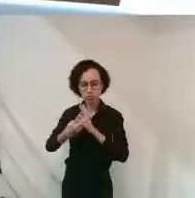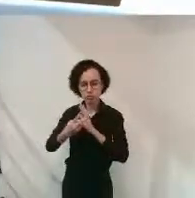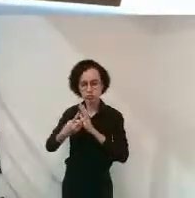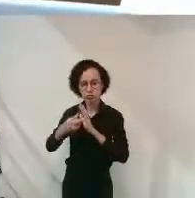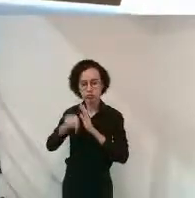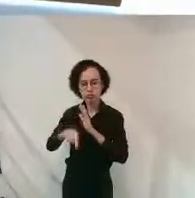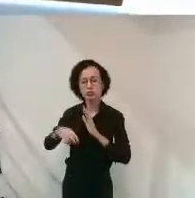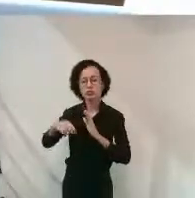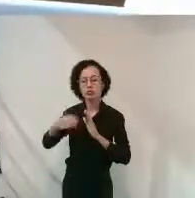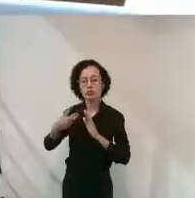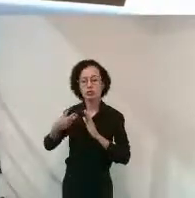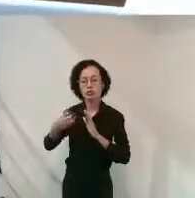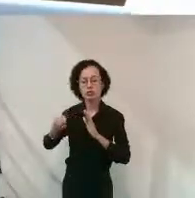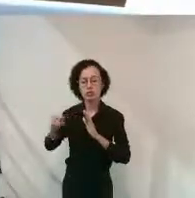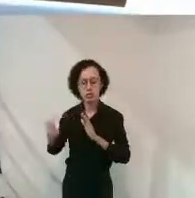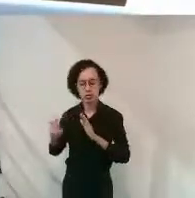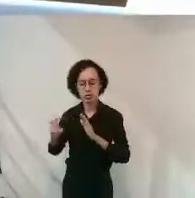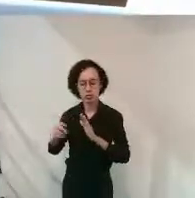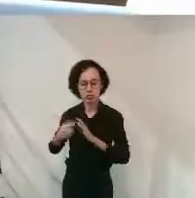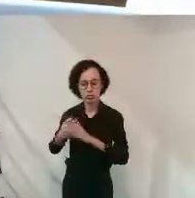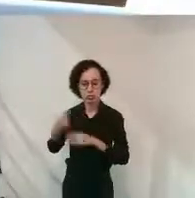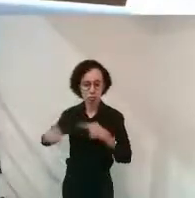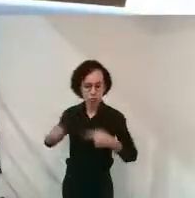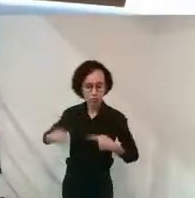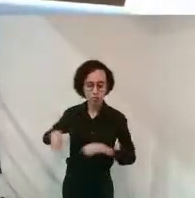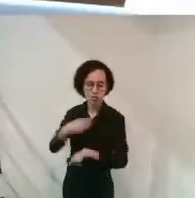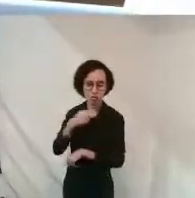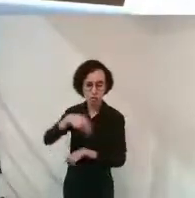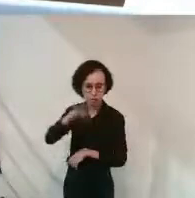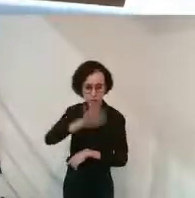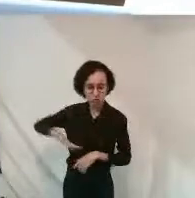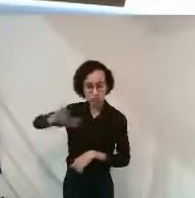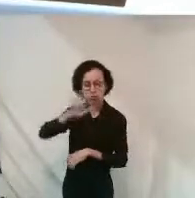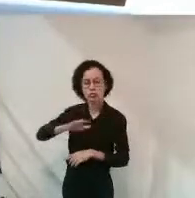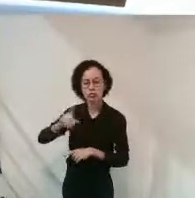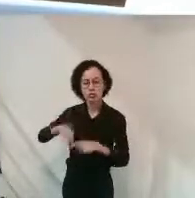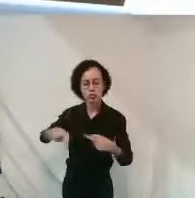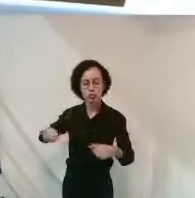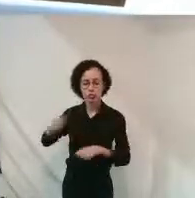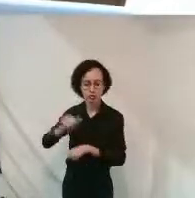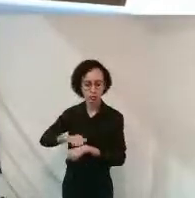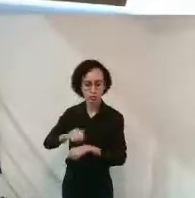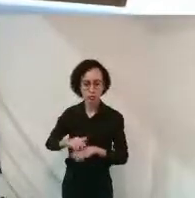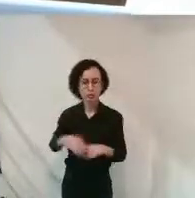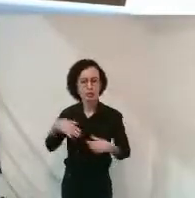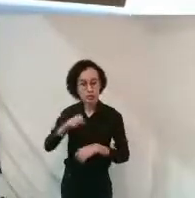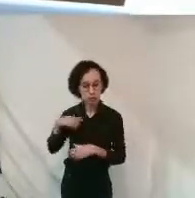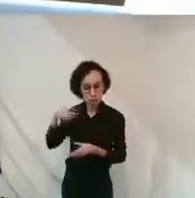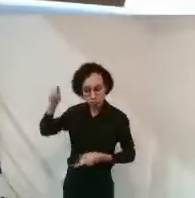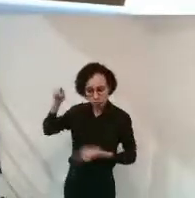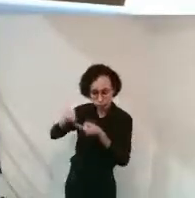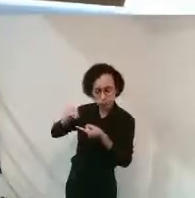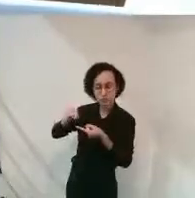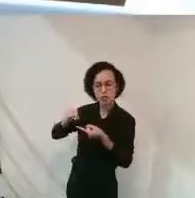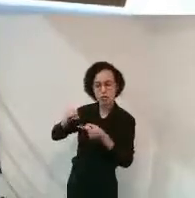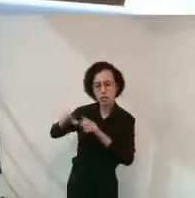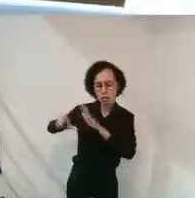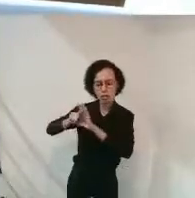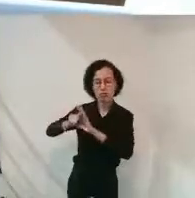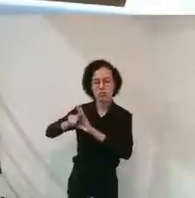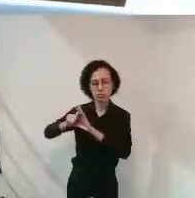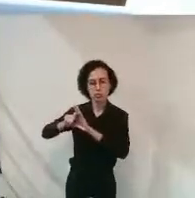12.305, que é a lei de resíduos, da Política Nacional de Resíduos Sólidos. Se eu pudesse resumir toda a lei, né, e